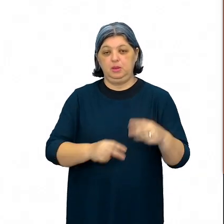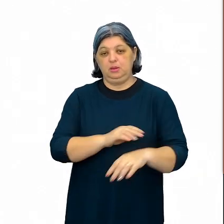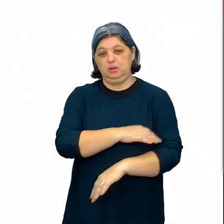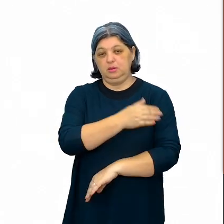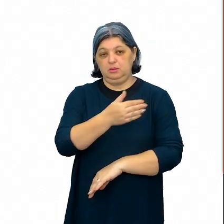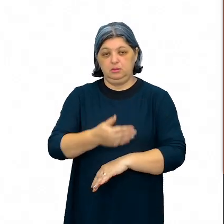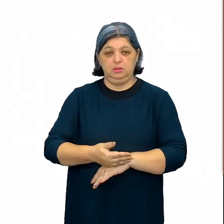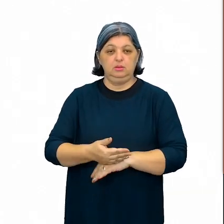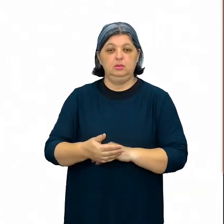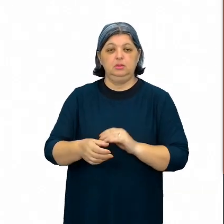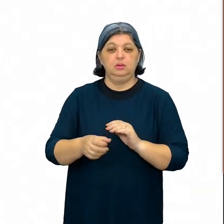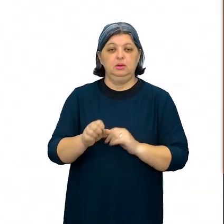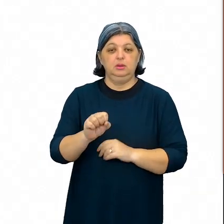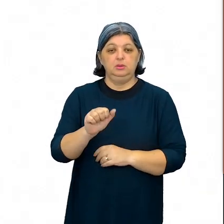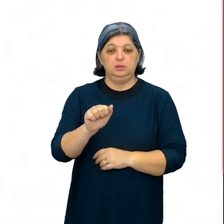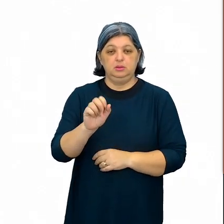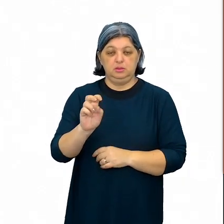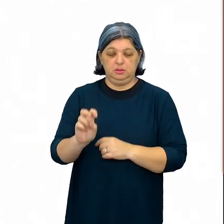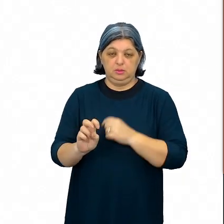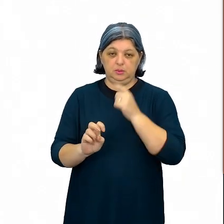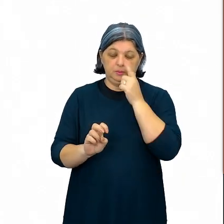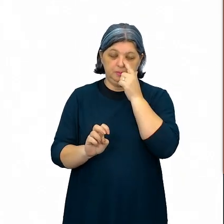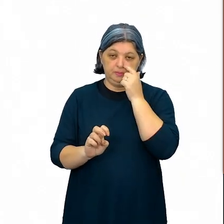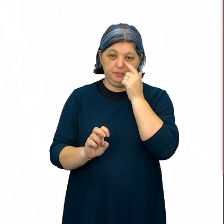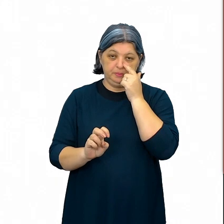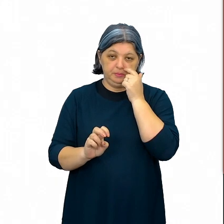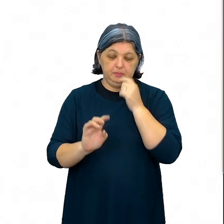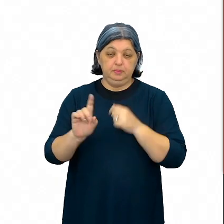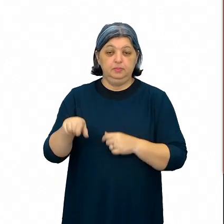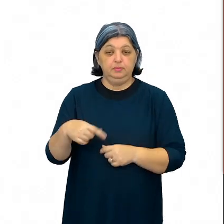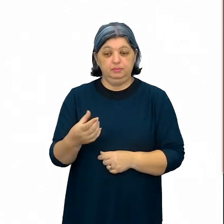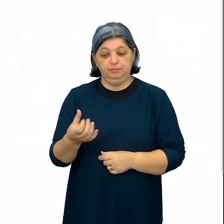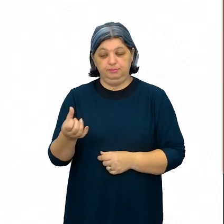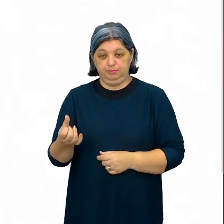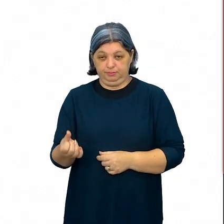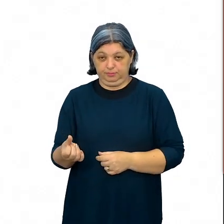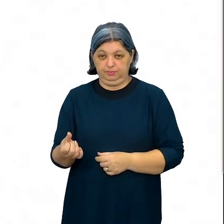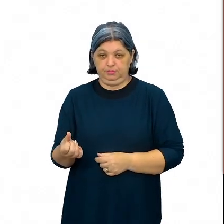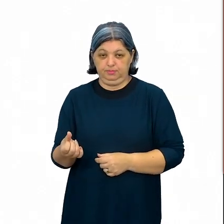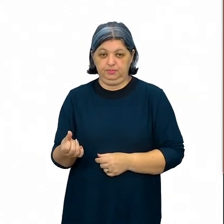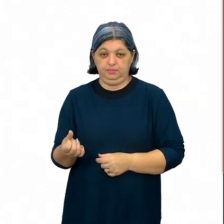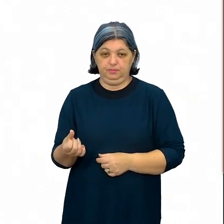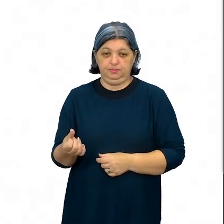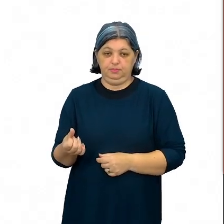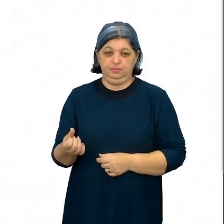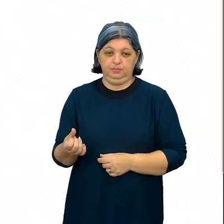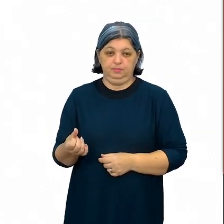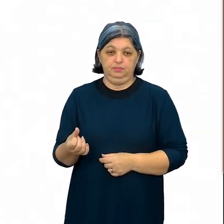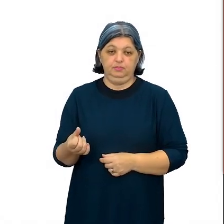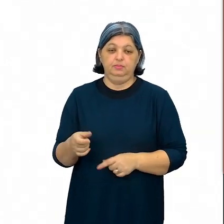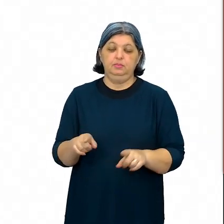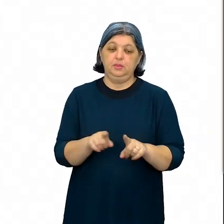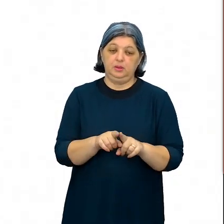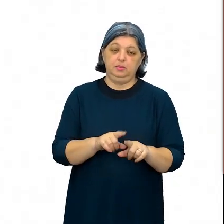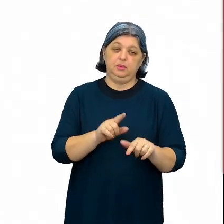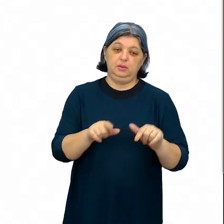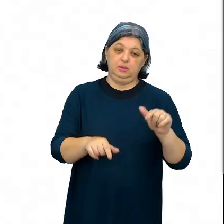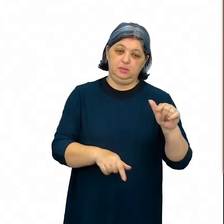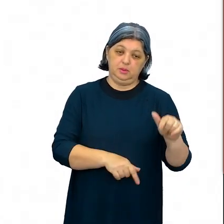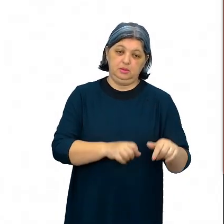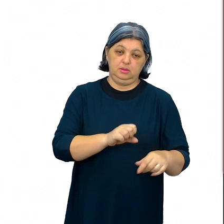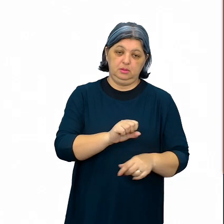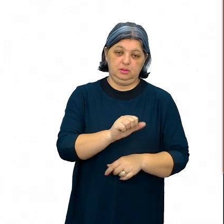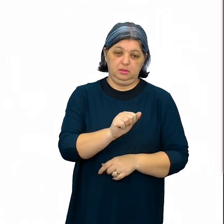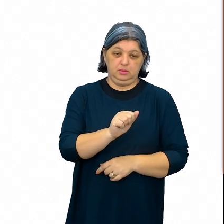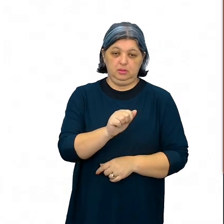atividades sim né aonde depois nós passamos para sequência atividades 6 trabalhamos com a sequência